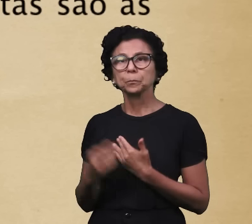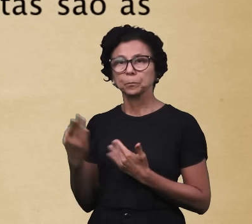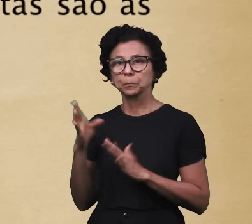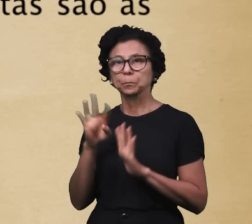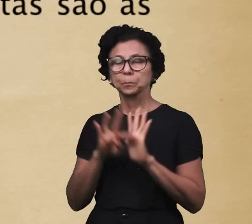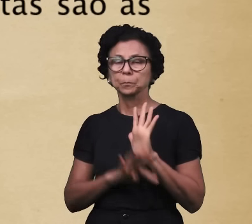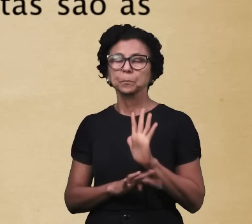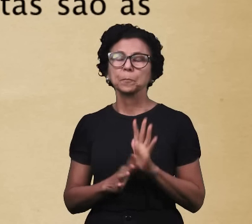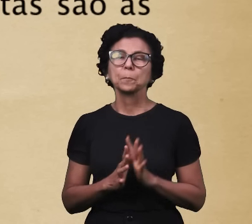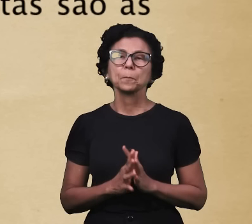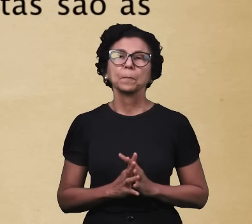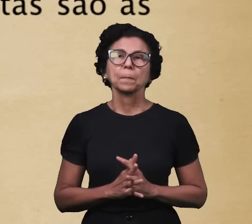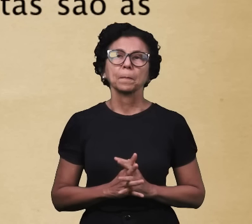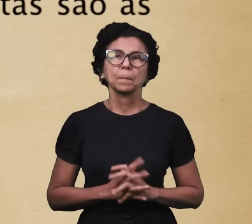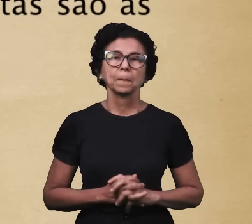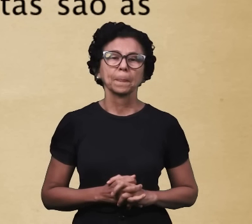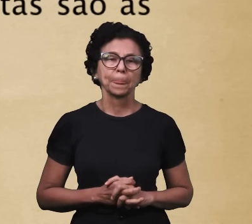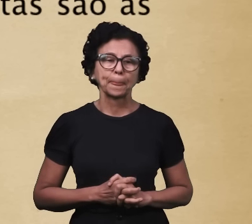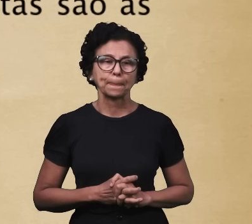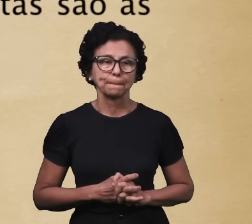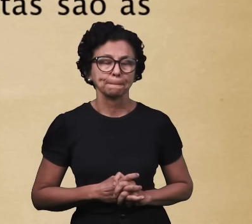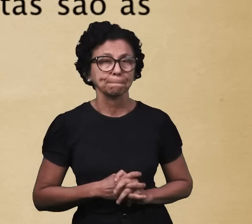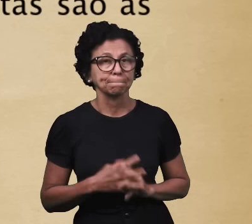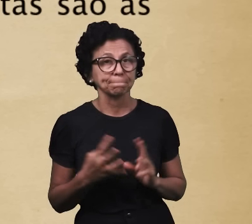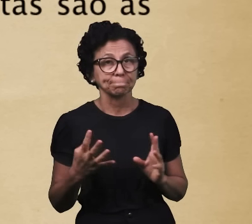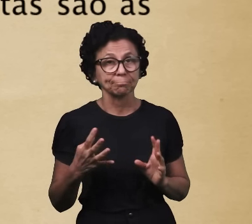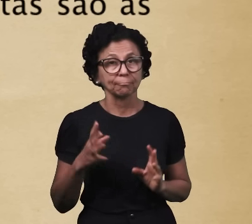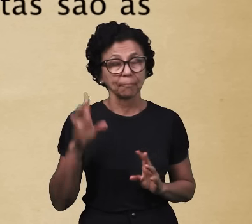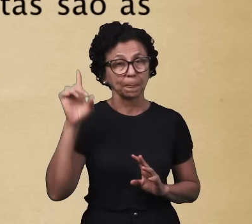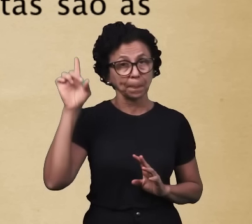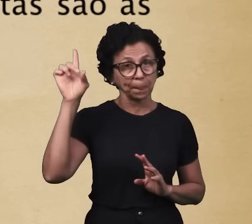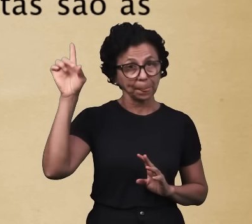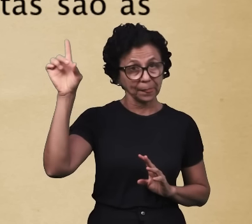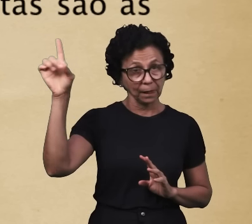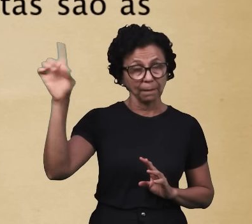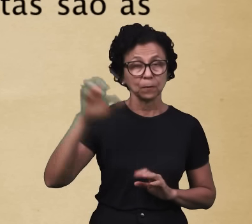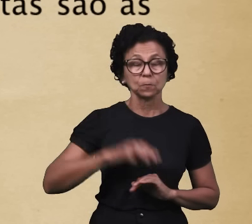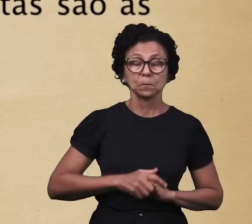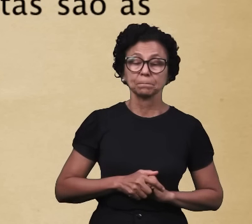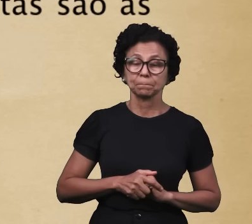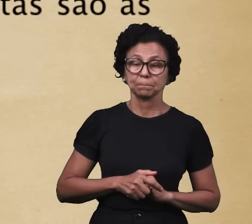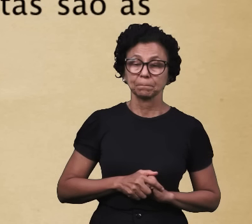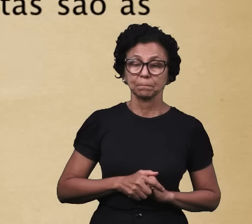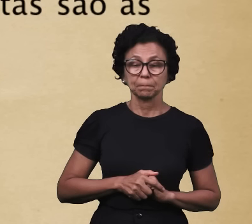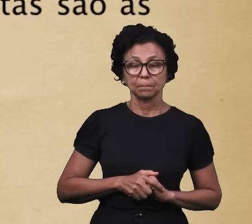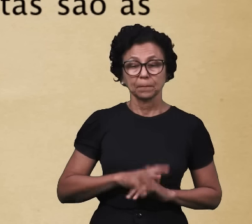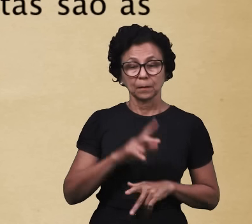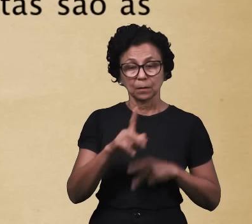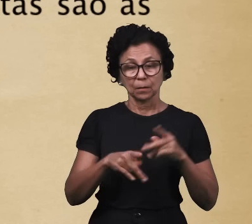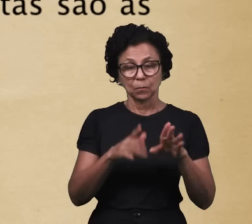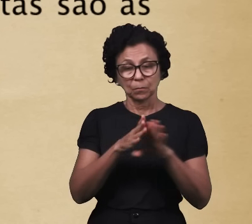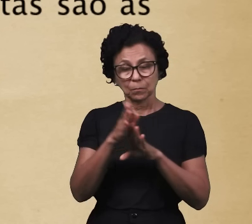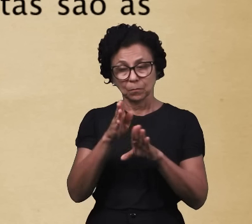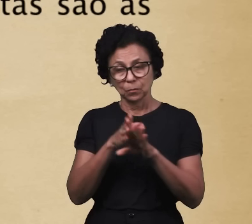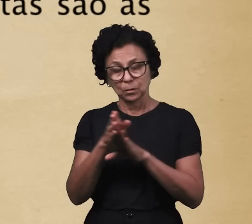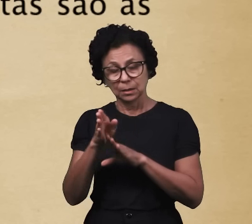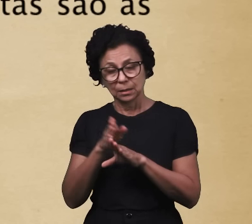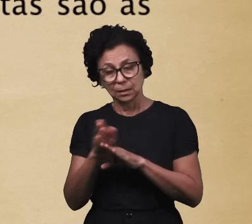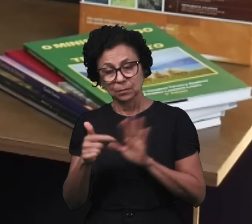Deus, desses versículos aqui, vai instruindo o povo todo aquilo que é o projeto de salvação,